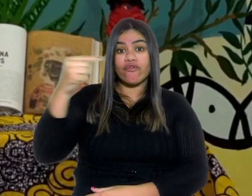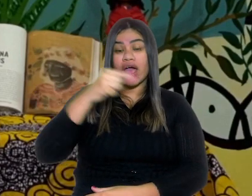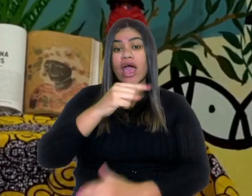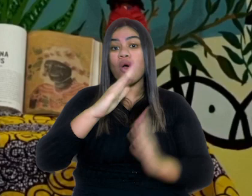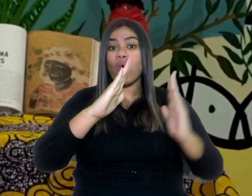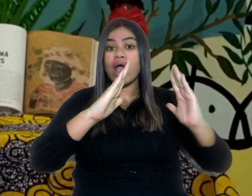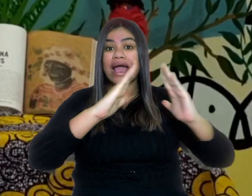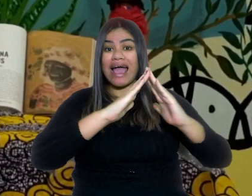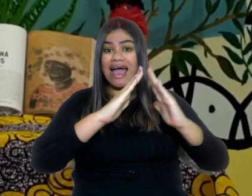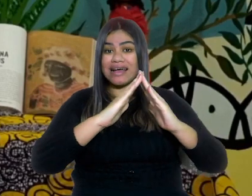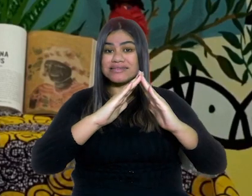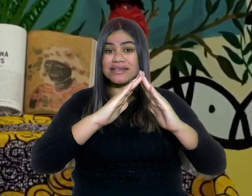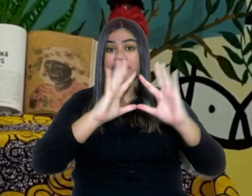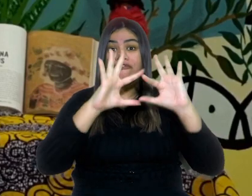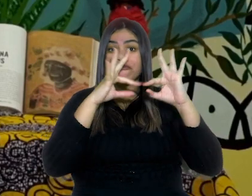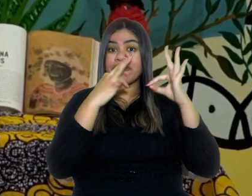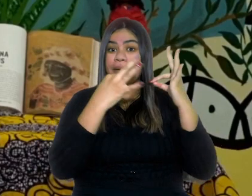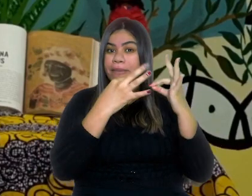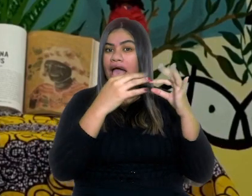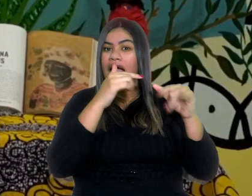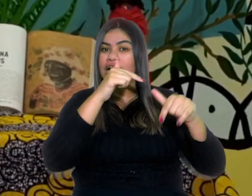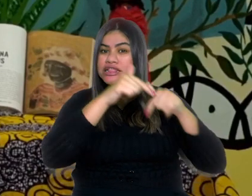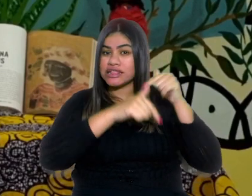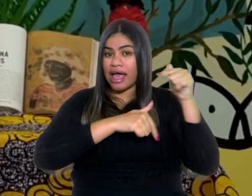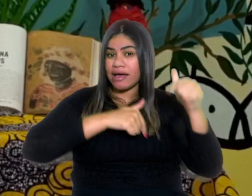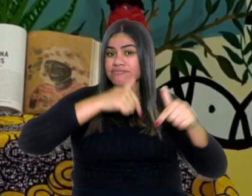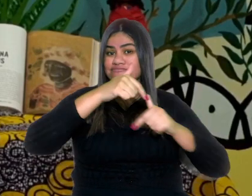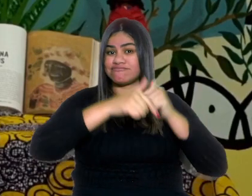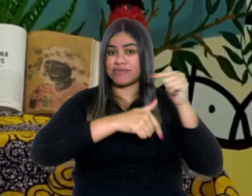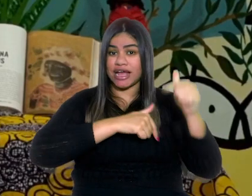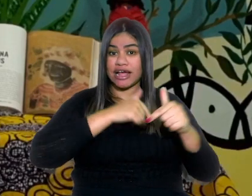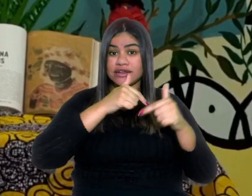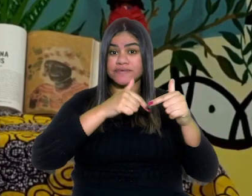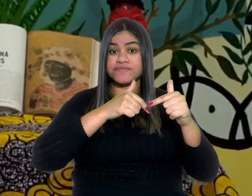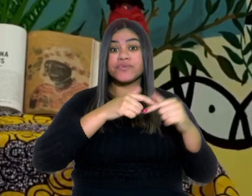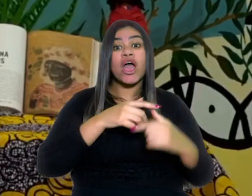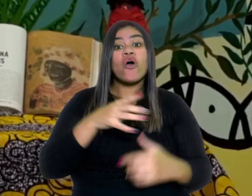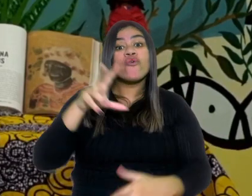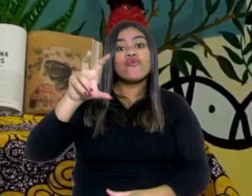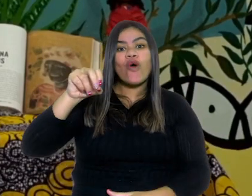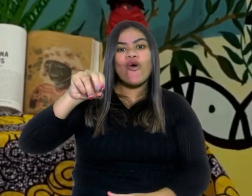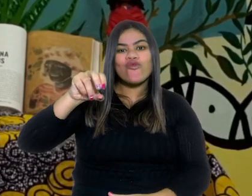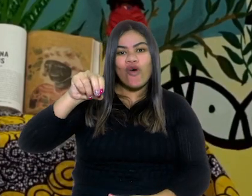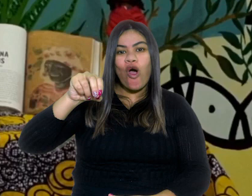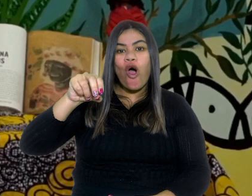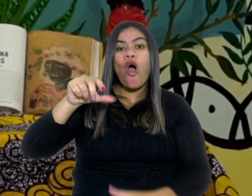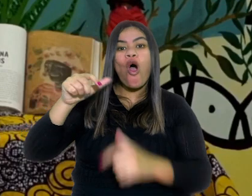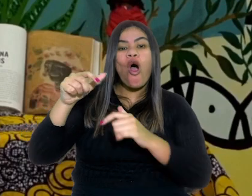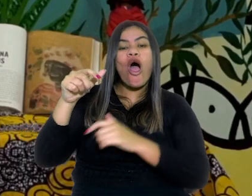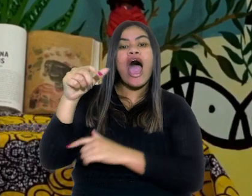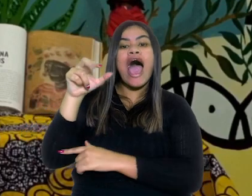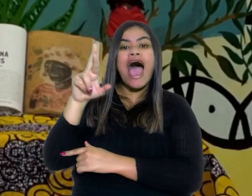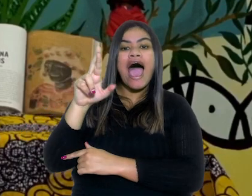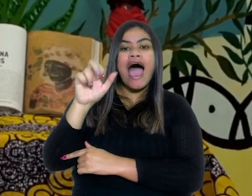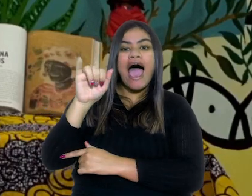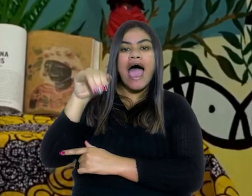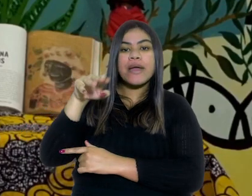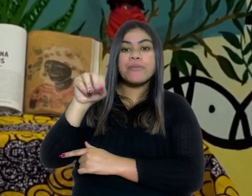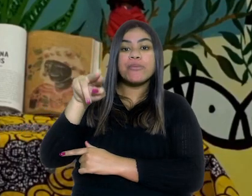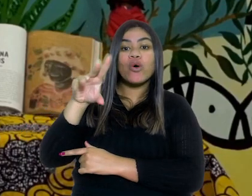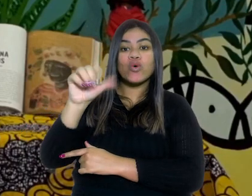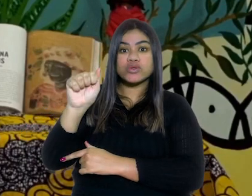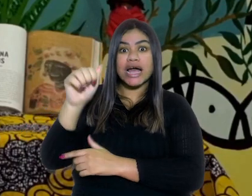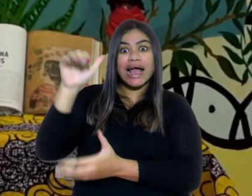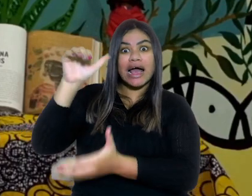idade trabalhar em casa de família. E eu sou neta da dona Raimunda, que nasceu em Pacatuba, que casou